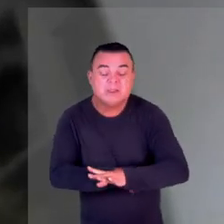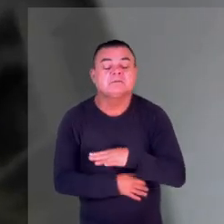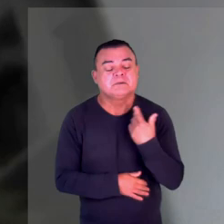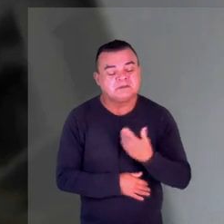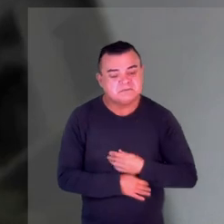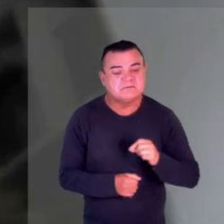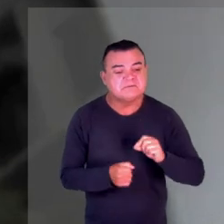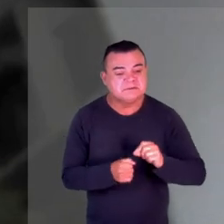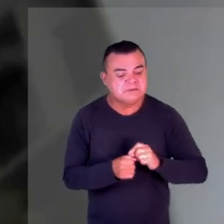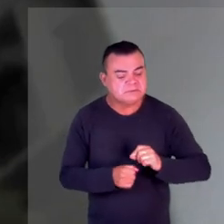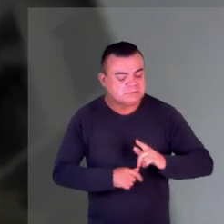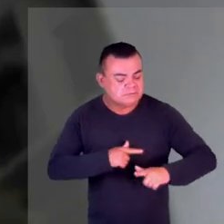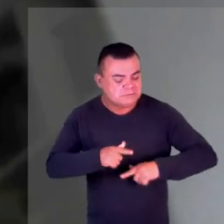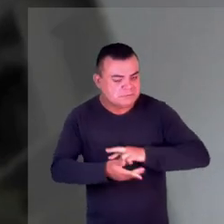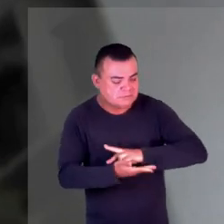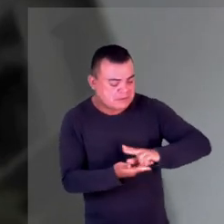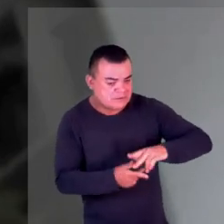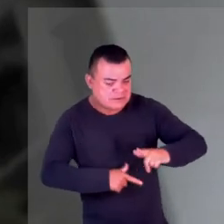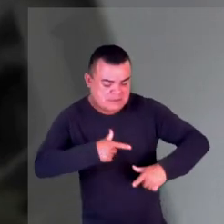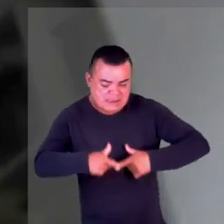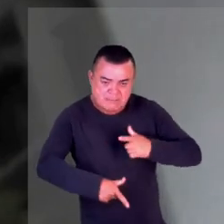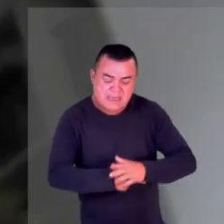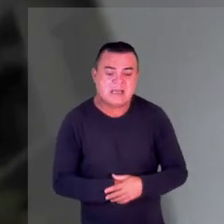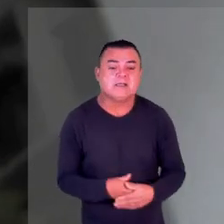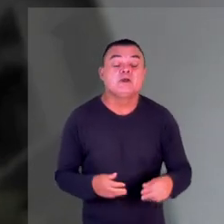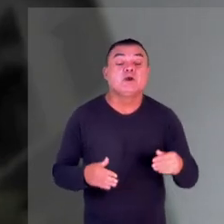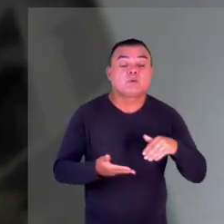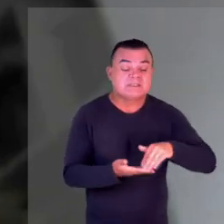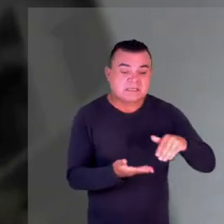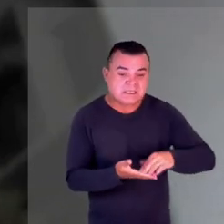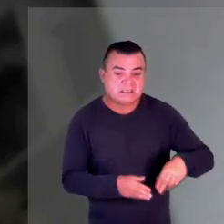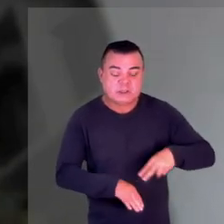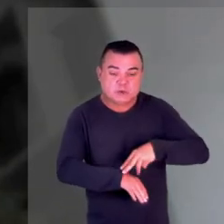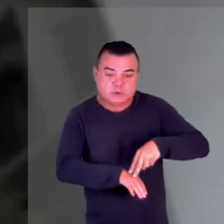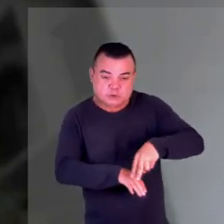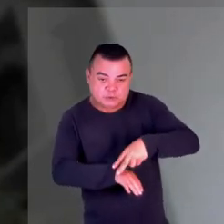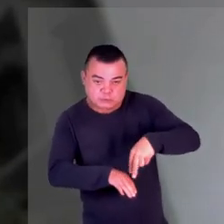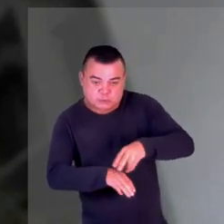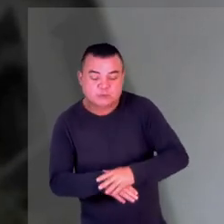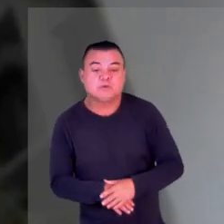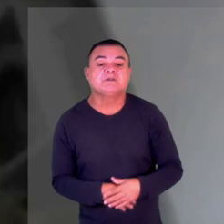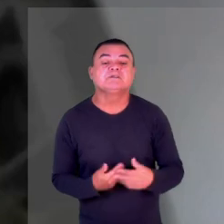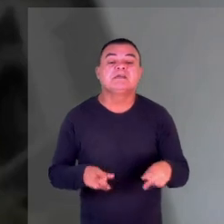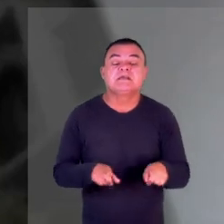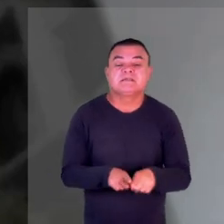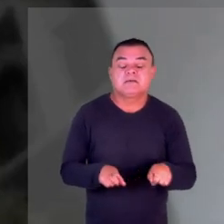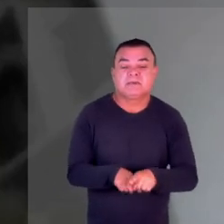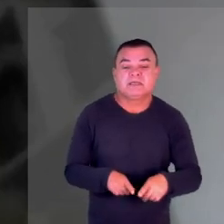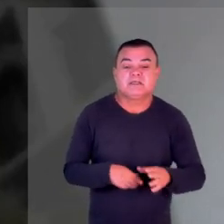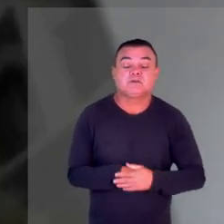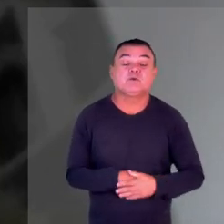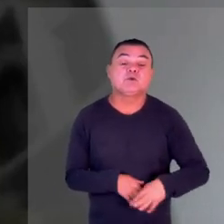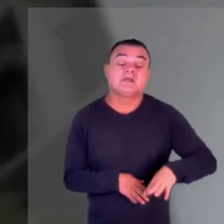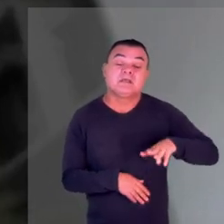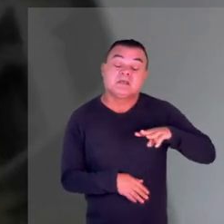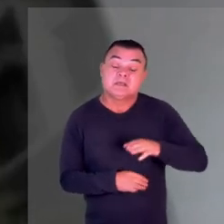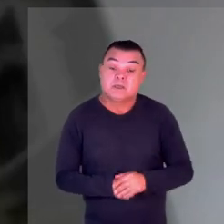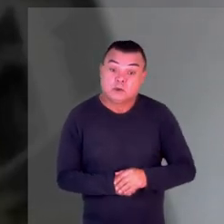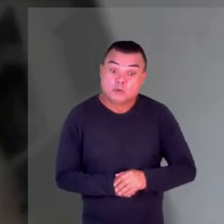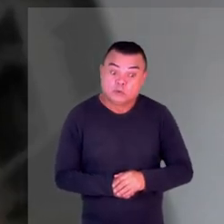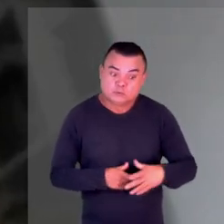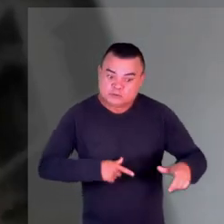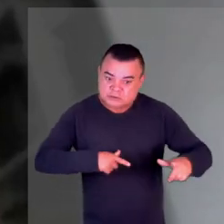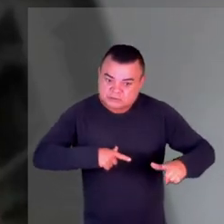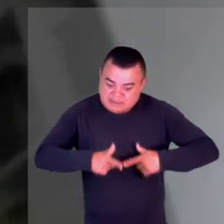sentido com com a secretaria com o suas com o movimento dos trabalhos trabadores eh rurais para